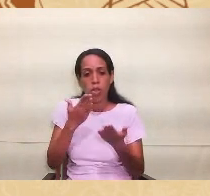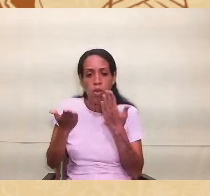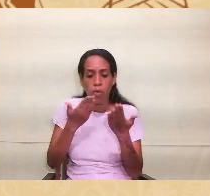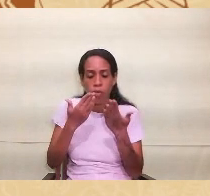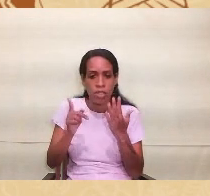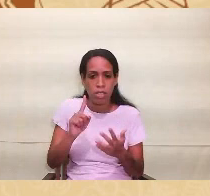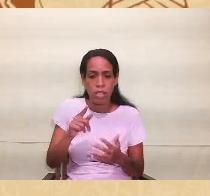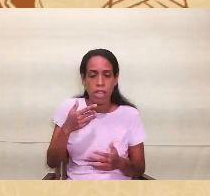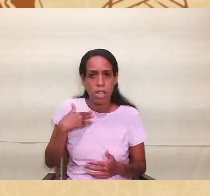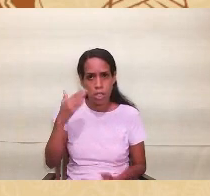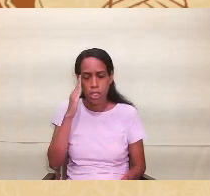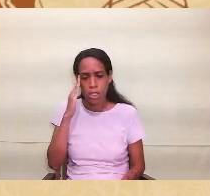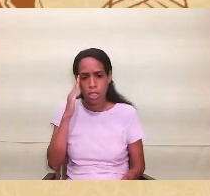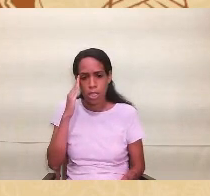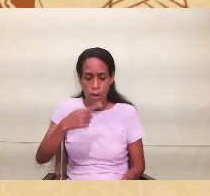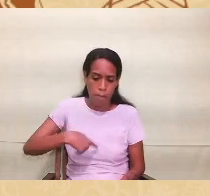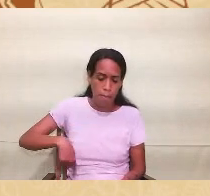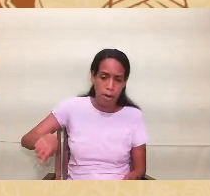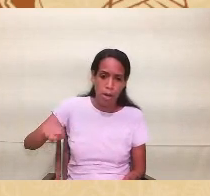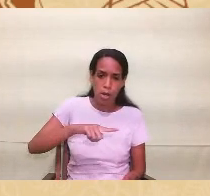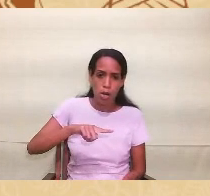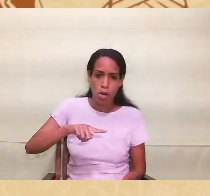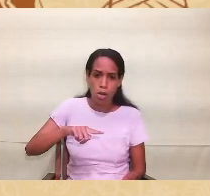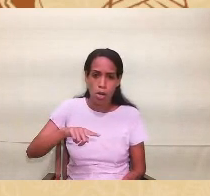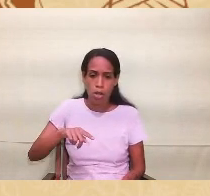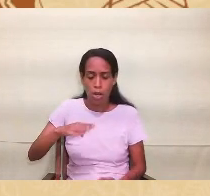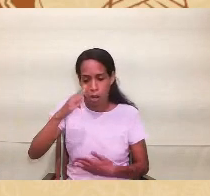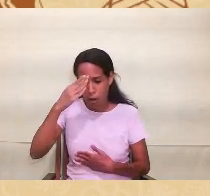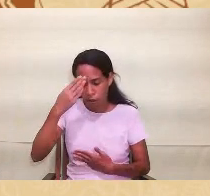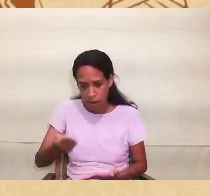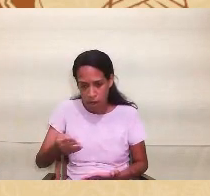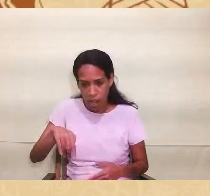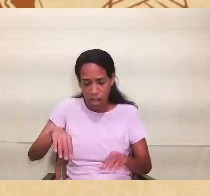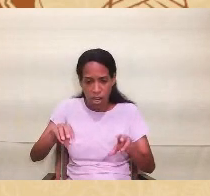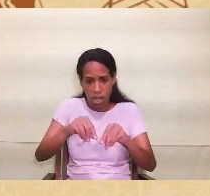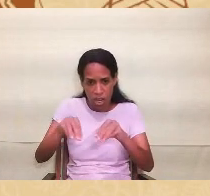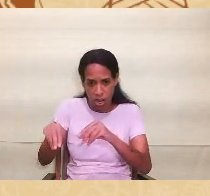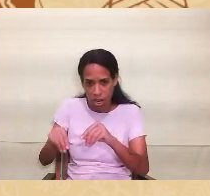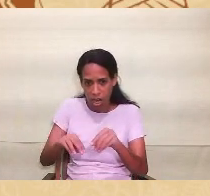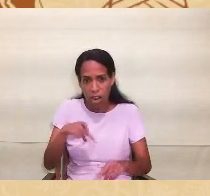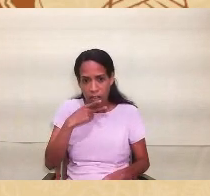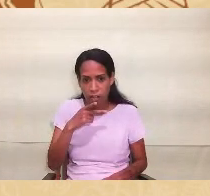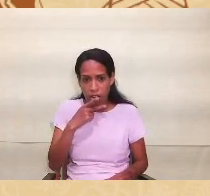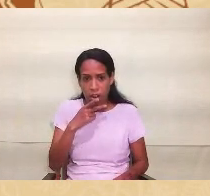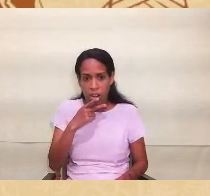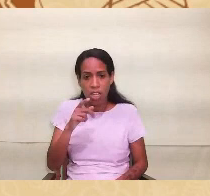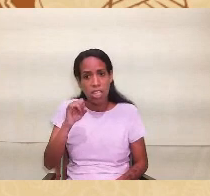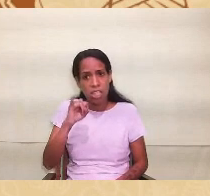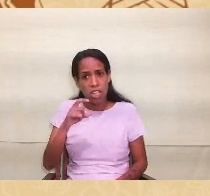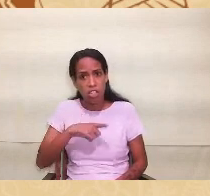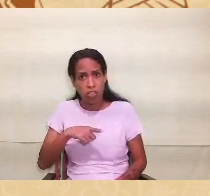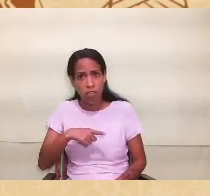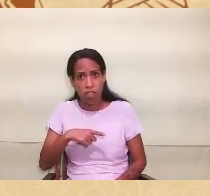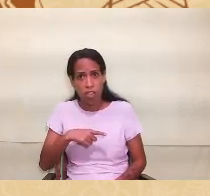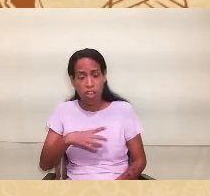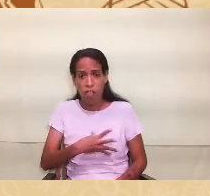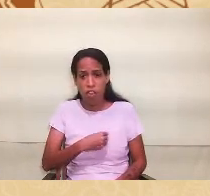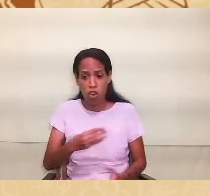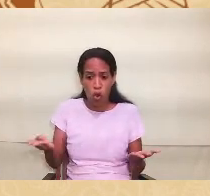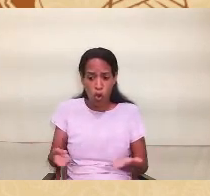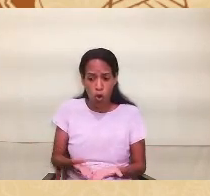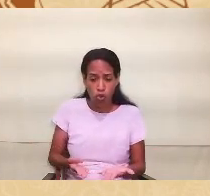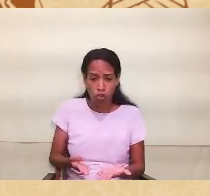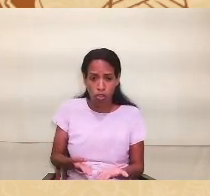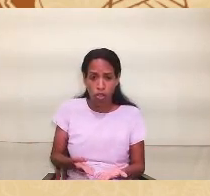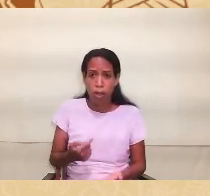porque para a gente, quando o nosso referencial é a terra, né? A gente fala assim, se eu tivesse um filho hoje, meu filho falasse assim, meu